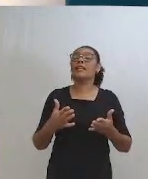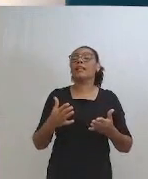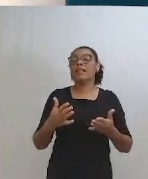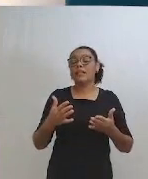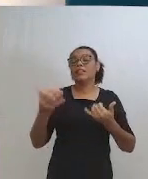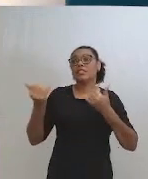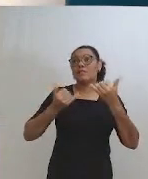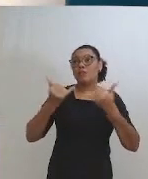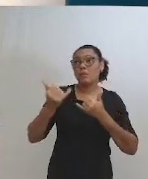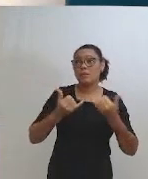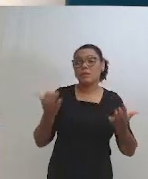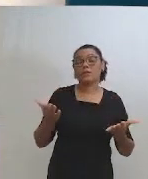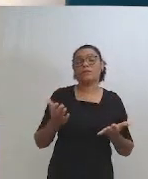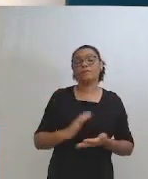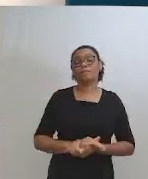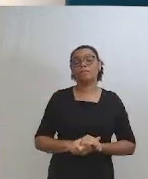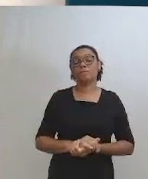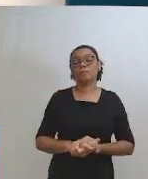prestadas.